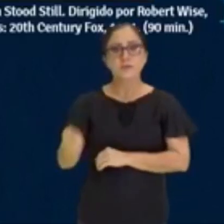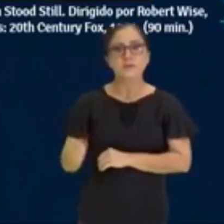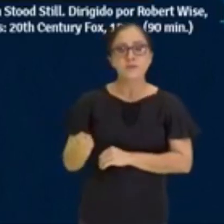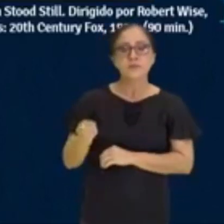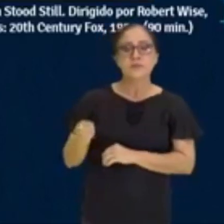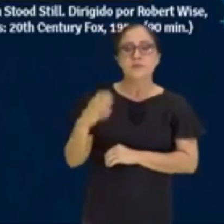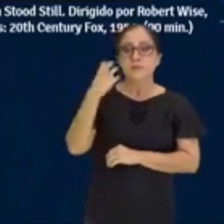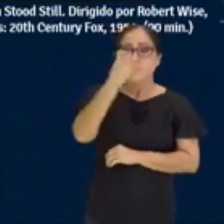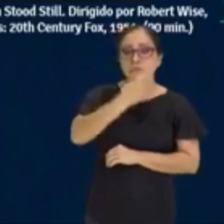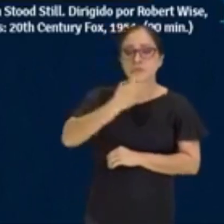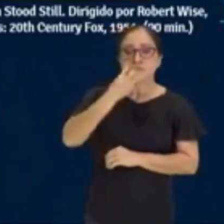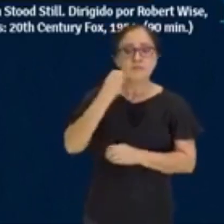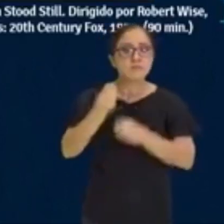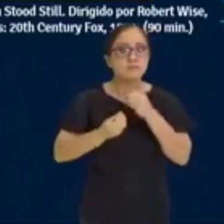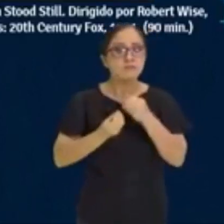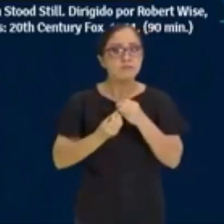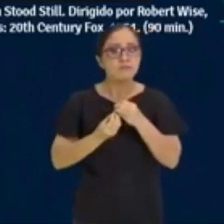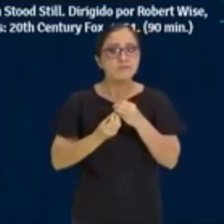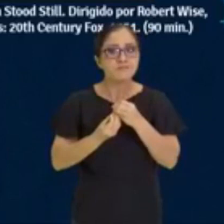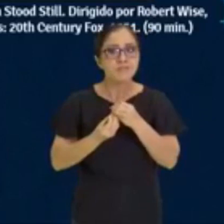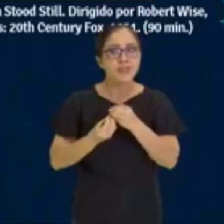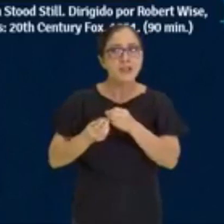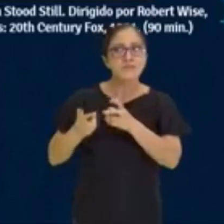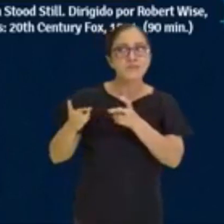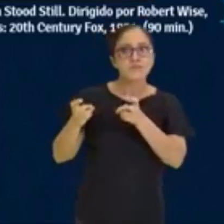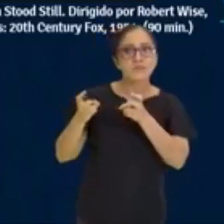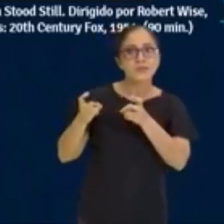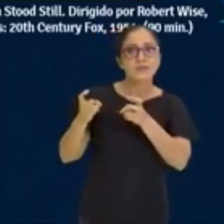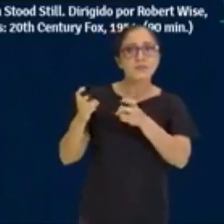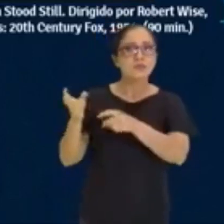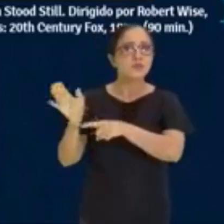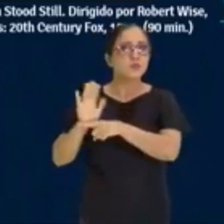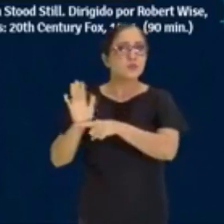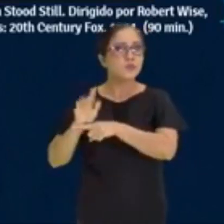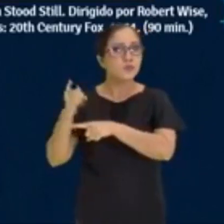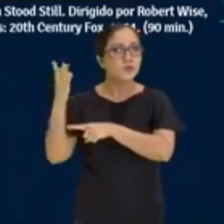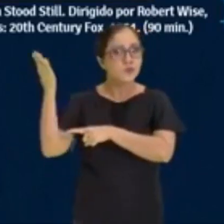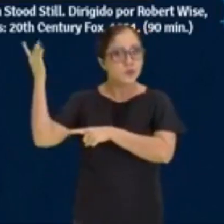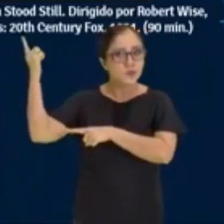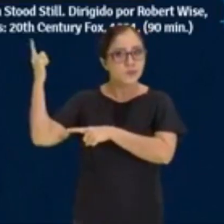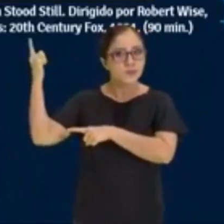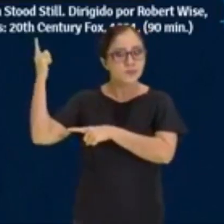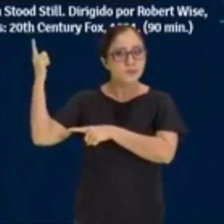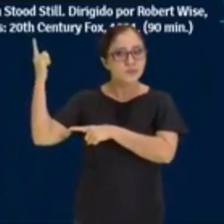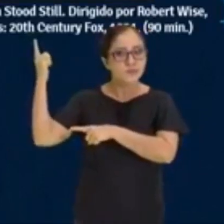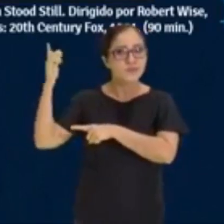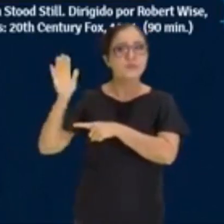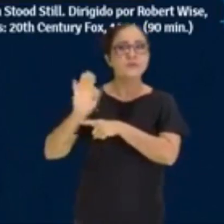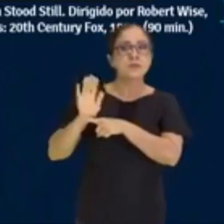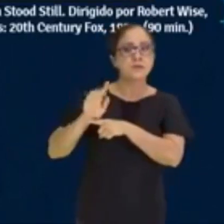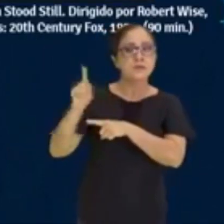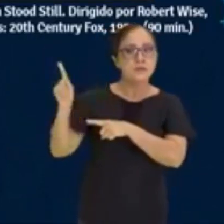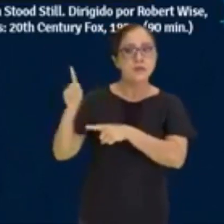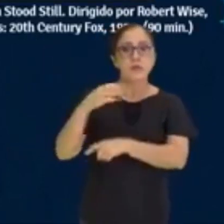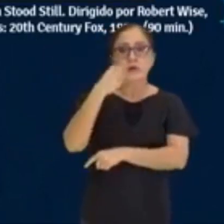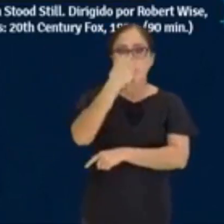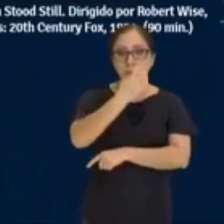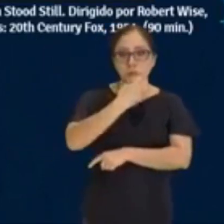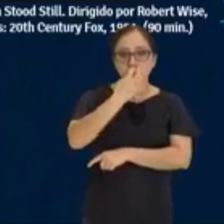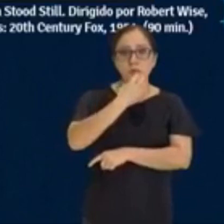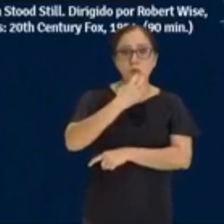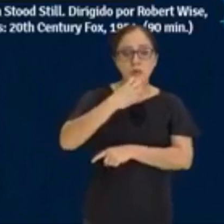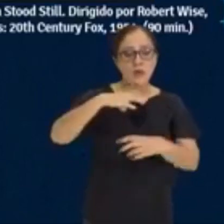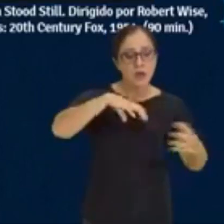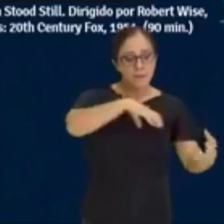científica, também homônimo, lançado em 1951. Olha só essa curiosidade. Essa canção, O Dia em que a Terra